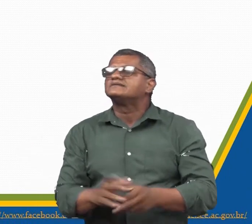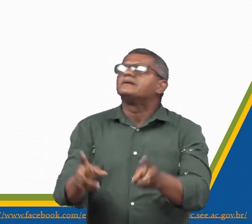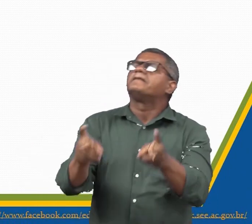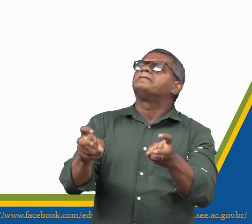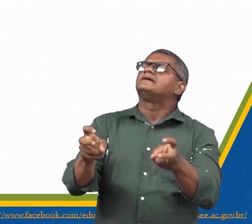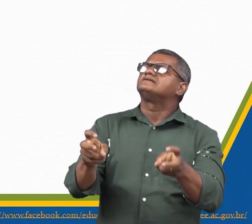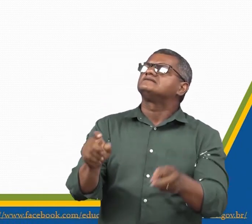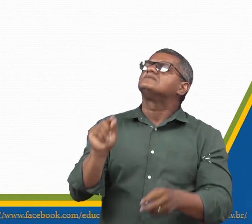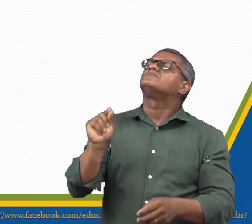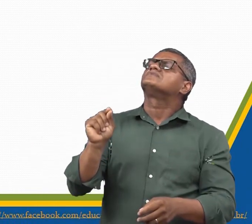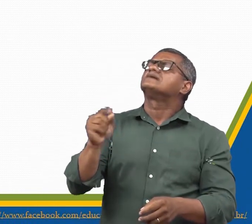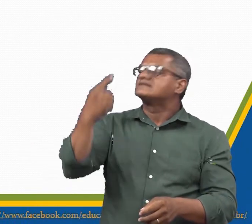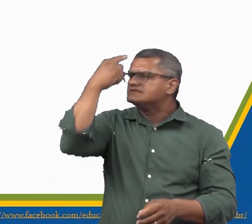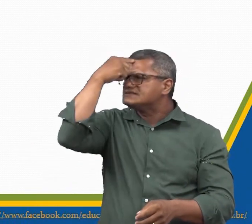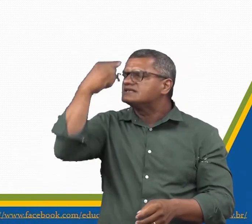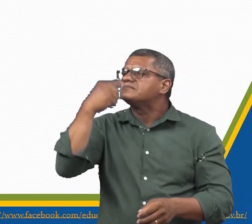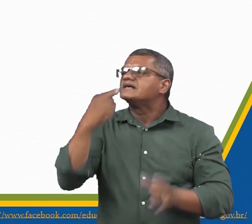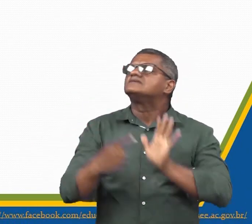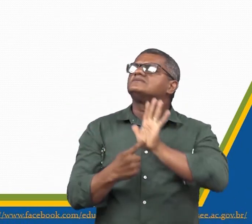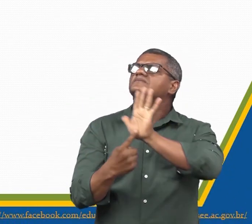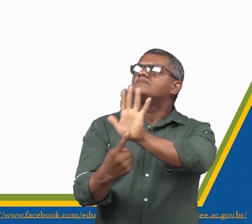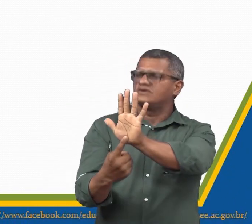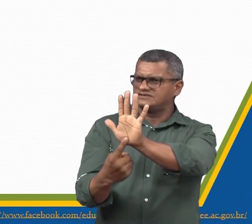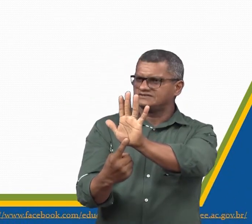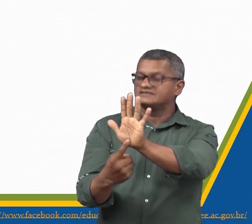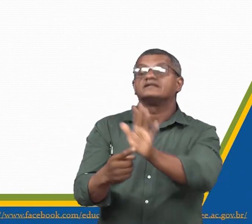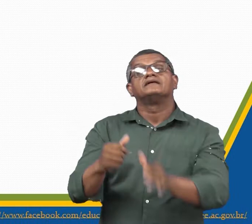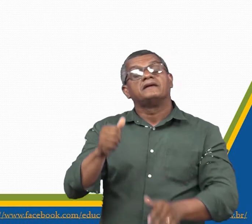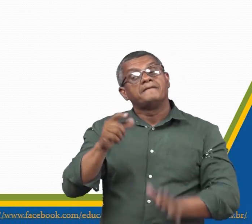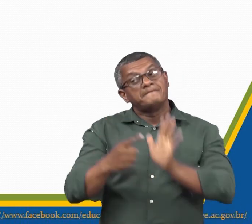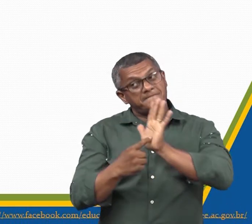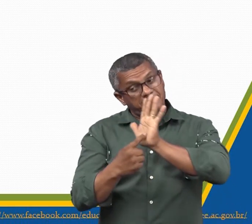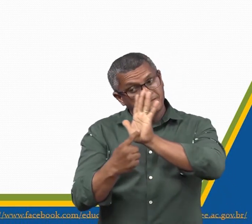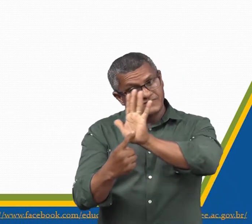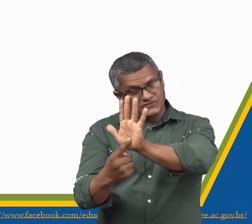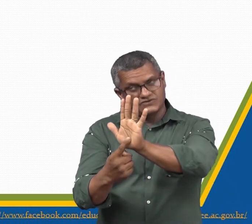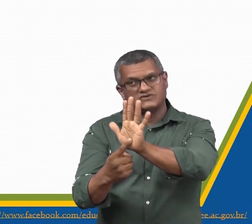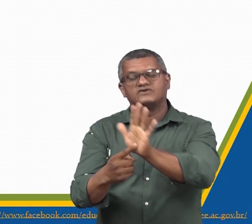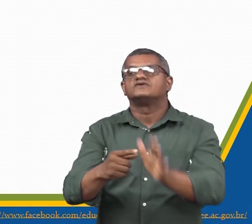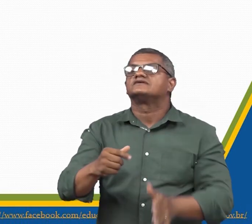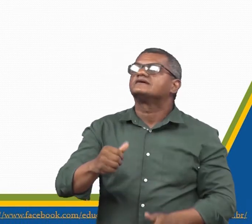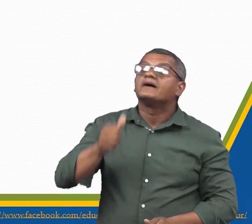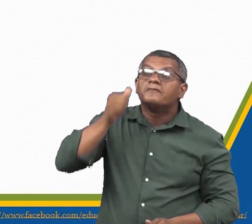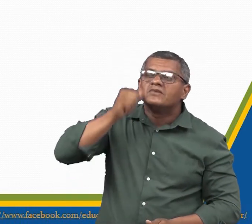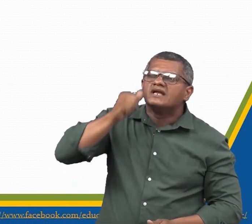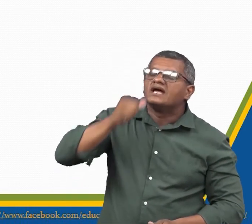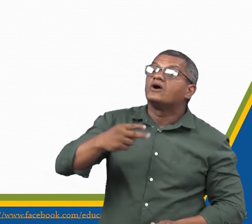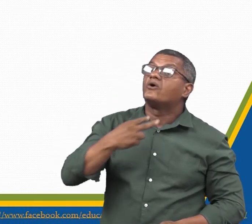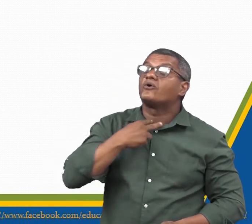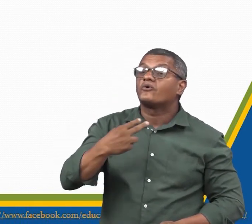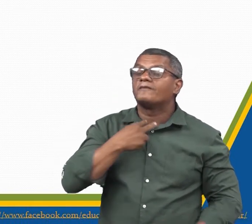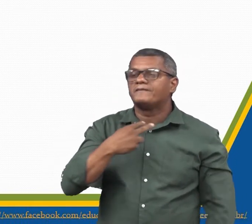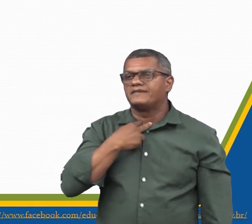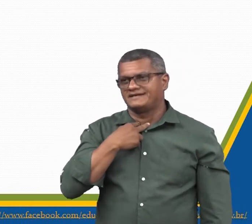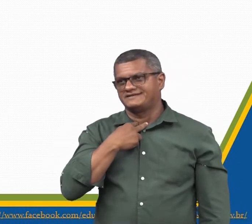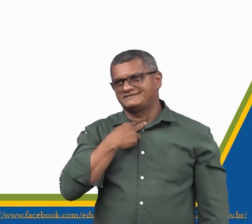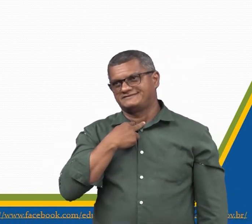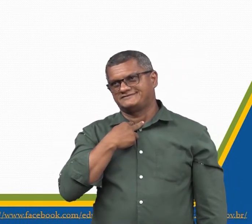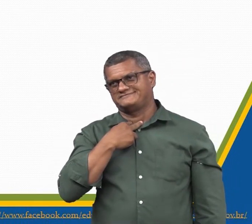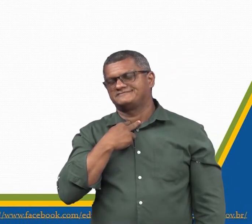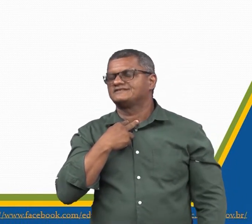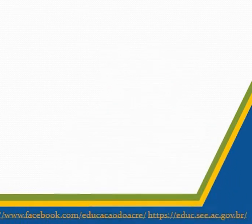é que essa charge retrata? Ela retrata o quanto que as mulheres, elas são ocupadas. Os autores